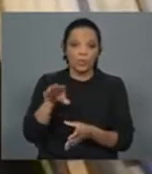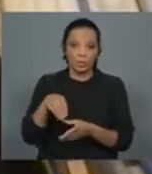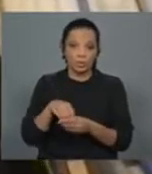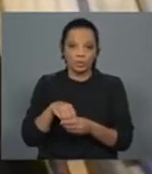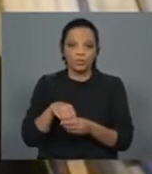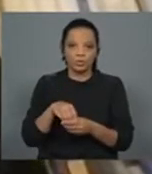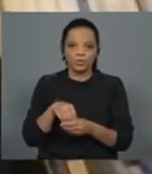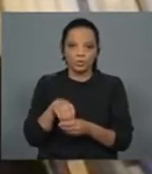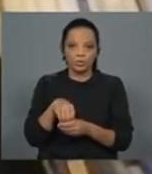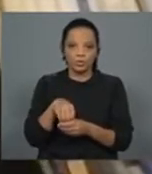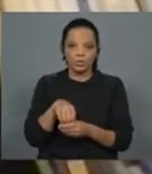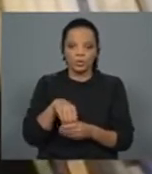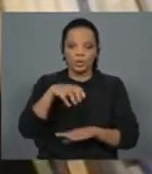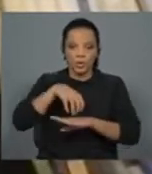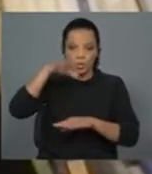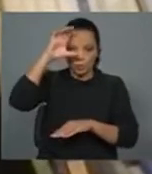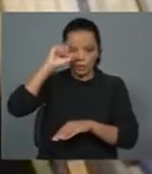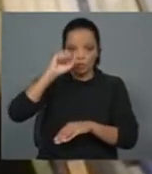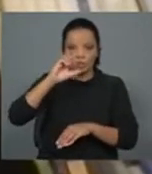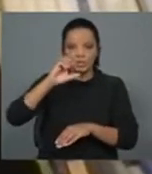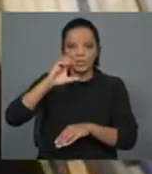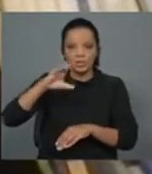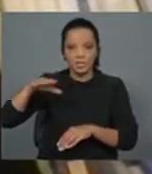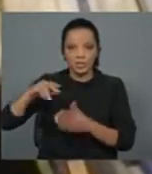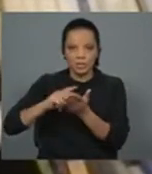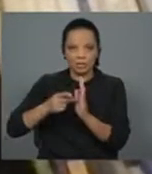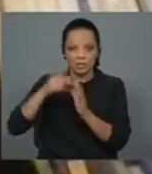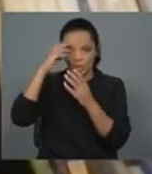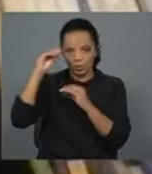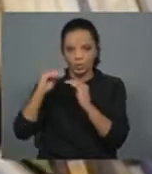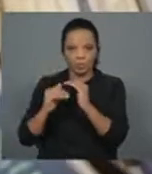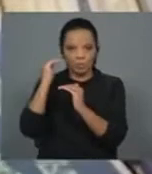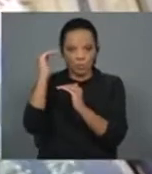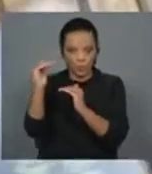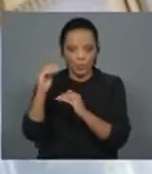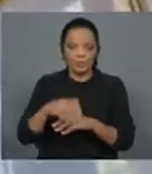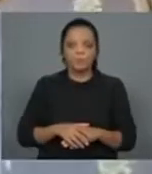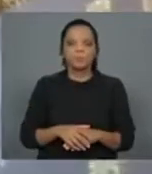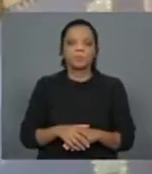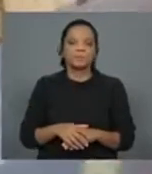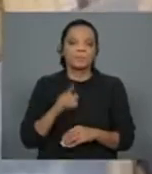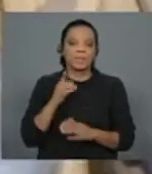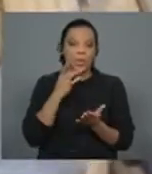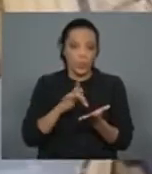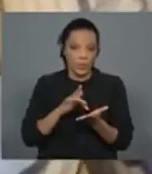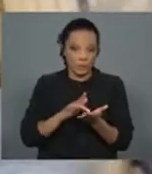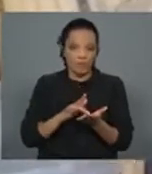programa com o Ministério da Ciência, Tecnologia e Ensino Superior. Este é um contrato de programa onde nós fizemos